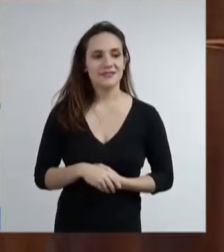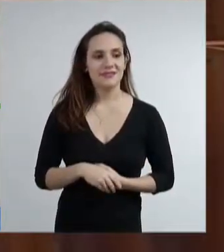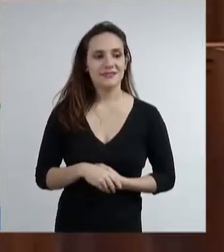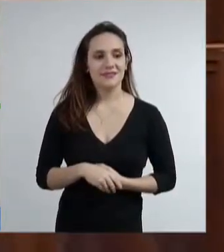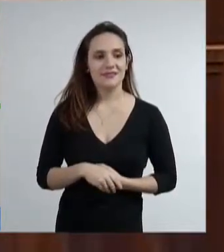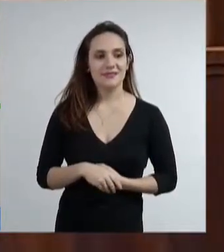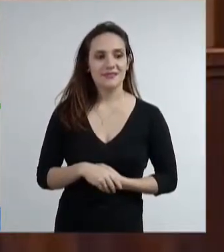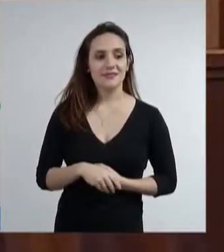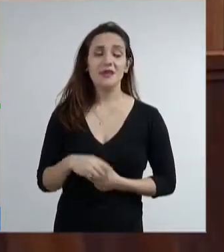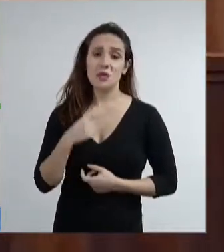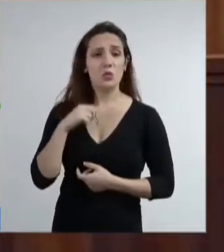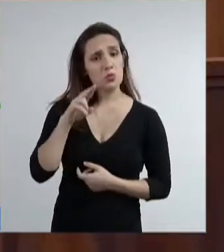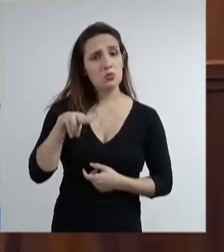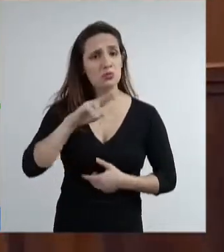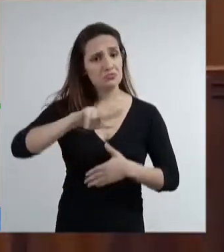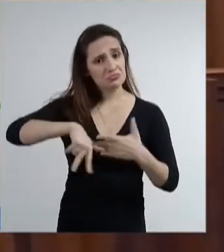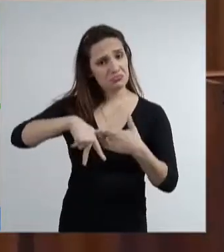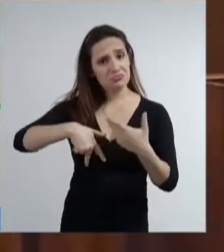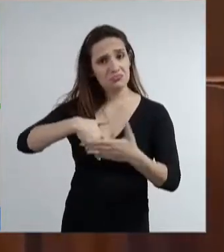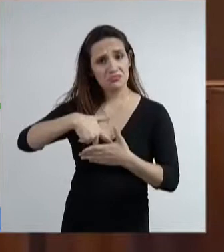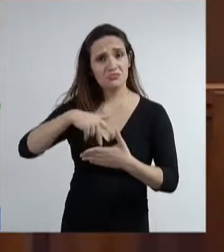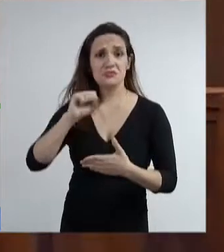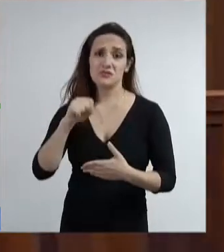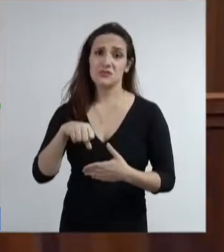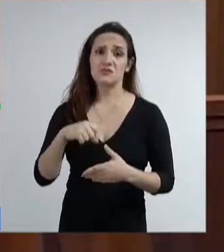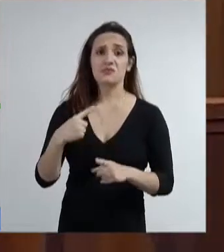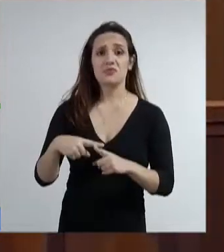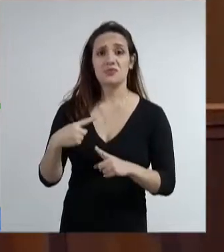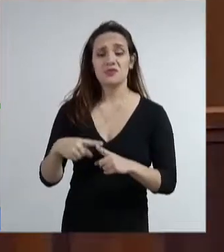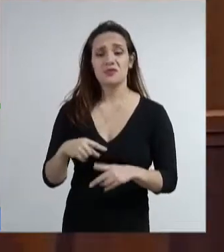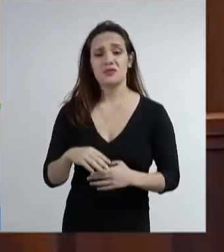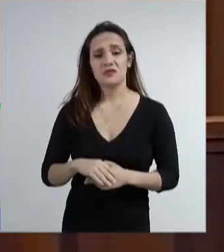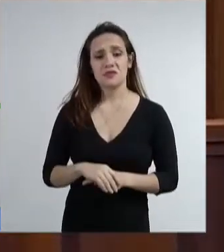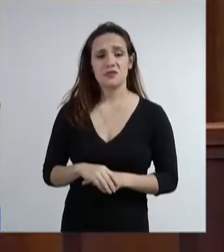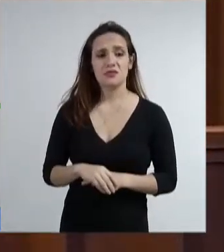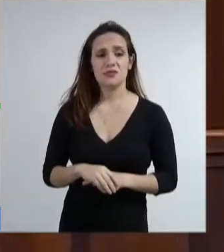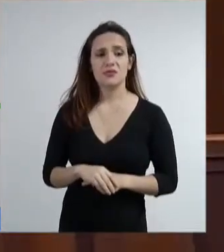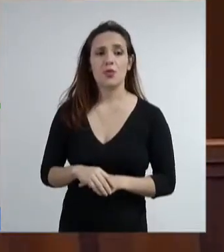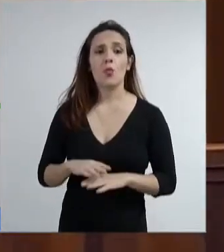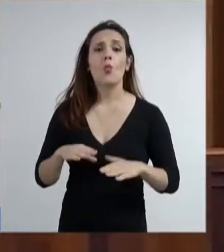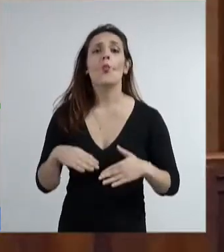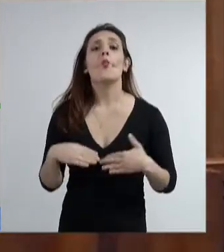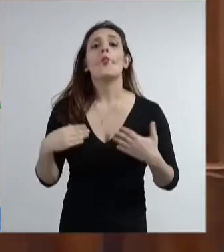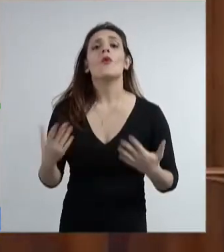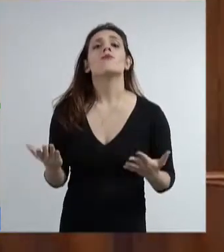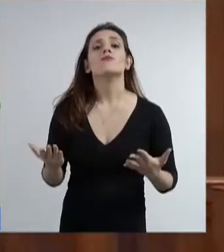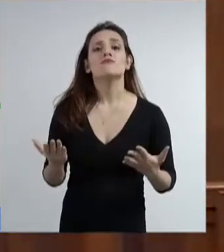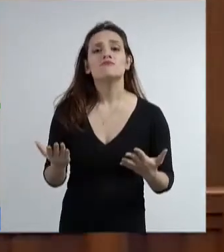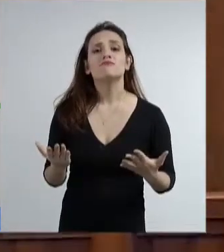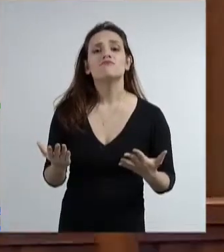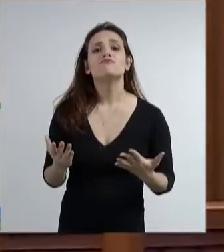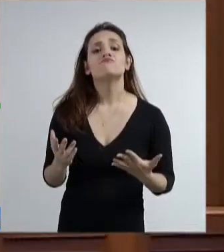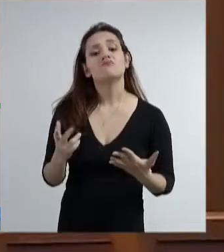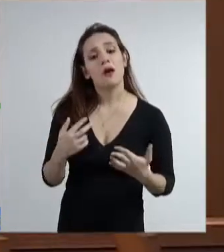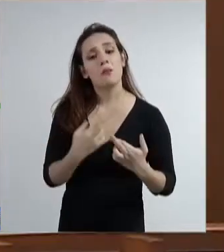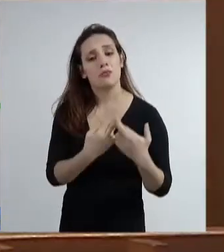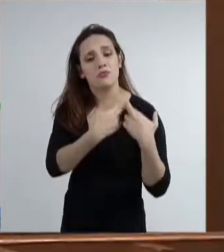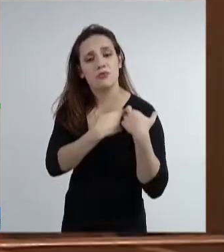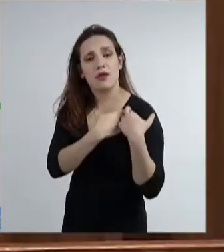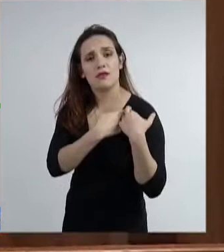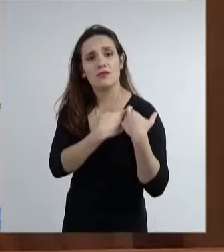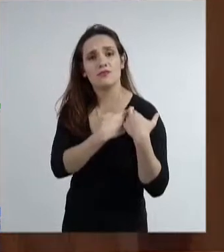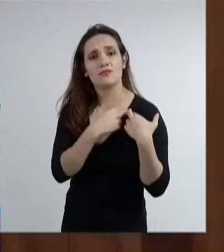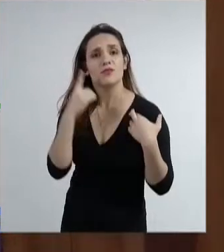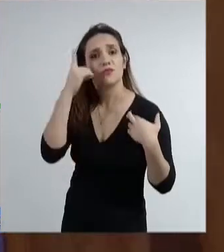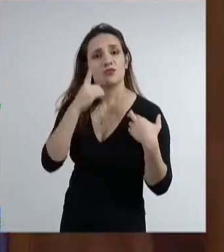Eu utilizo muito essa tribuna porque uma das prerrogativas do deputado é